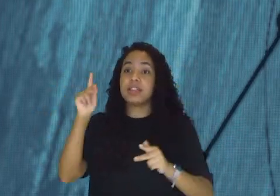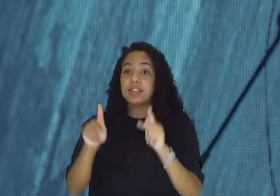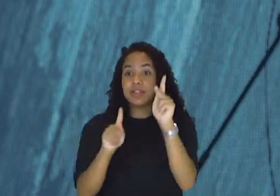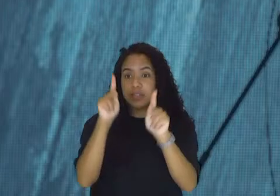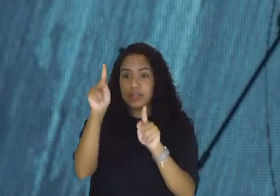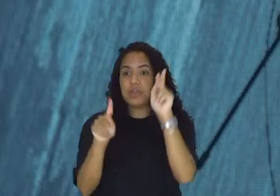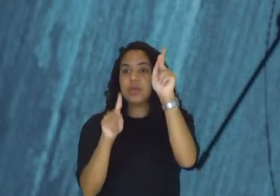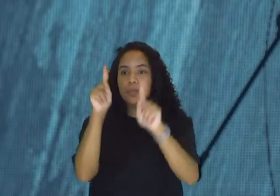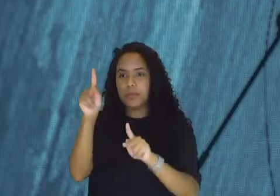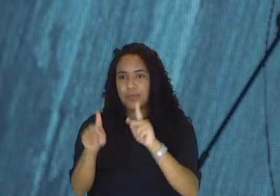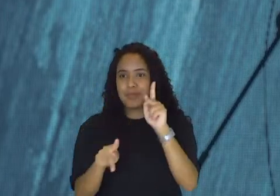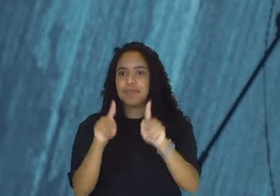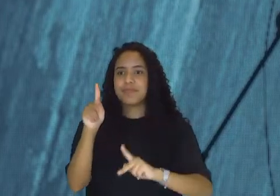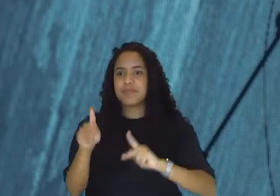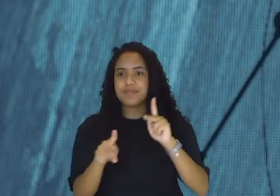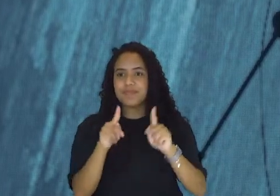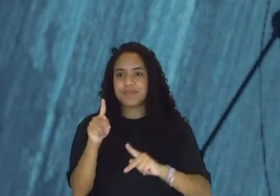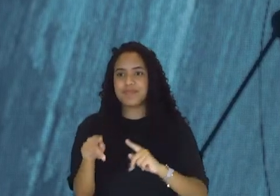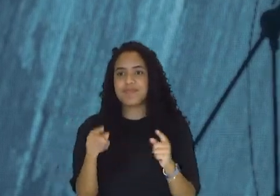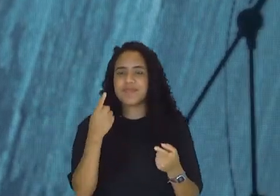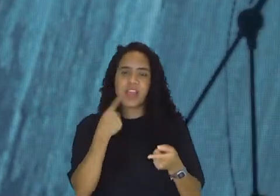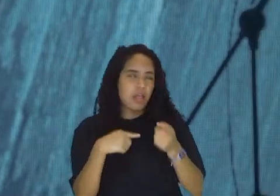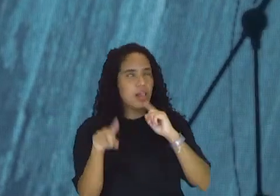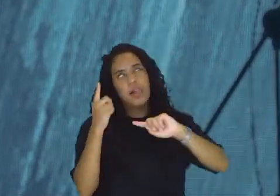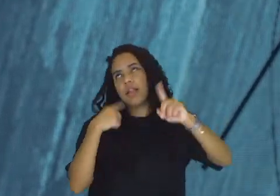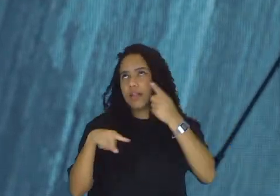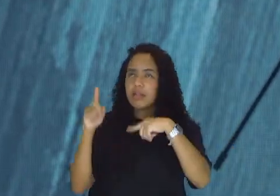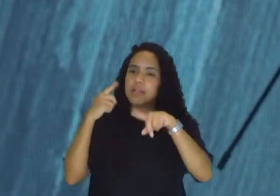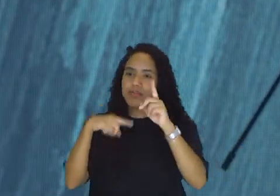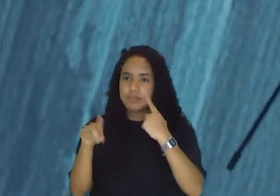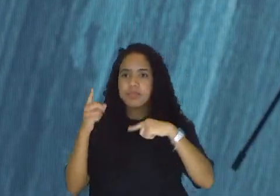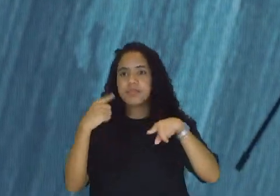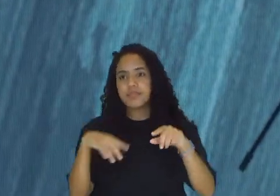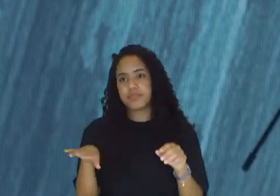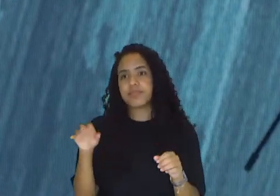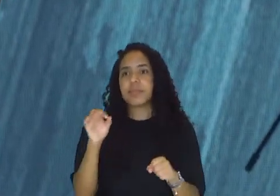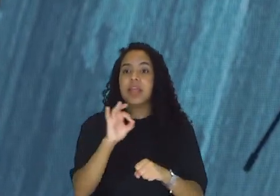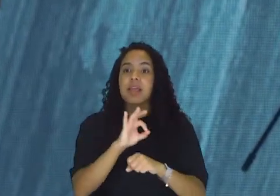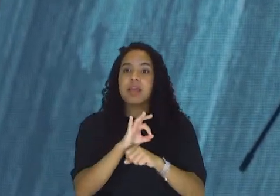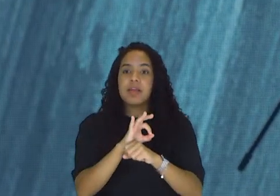no deserto do que ter nos trazido até aqui para nos matar.